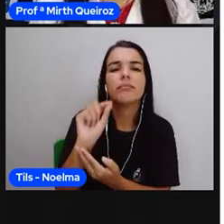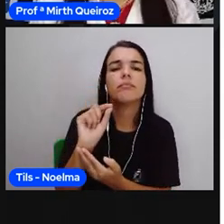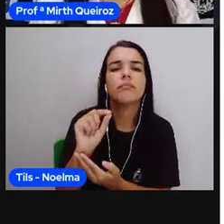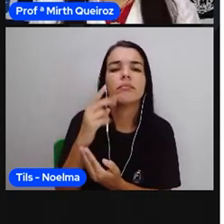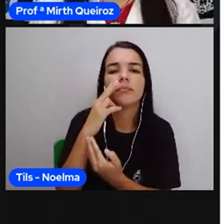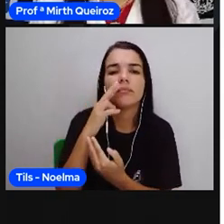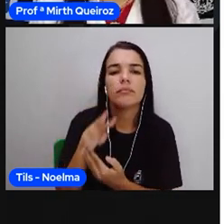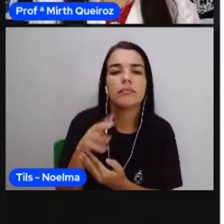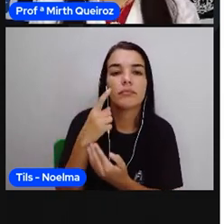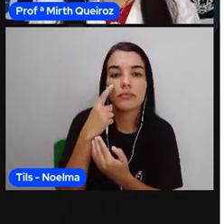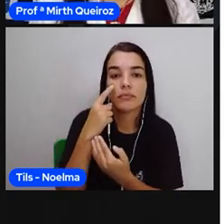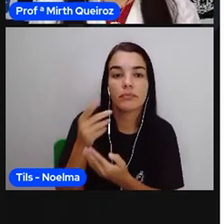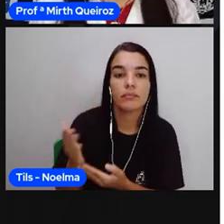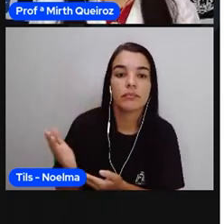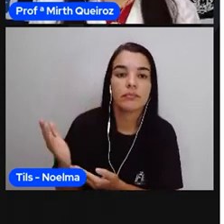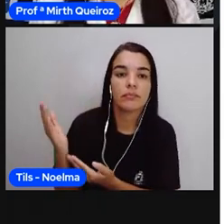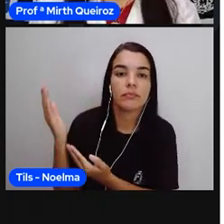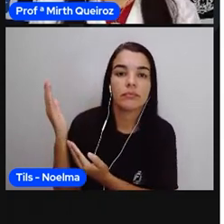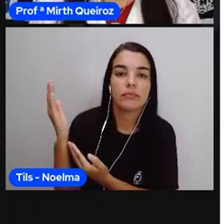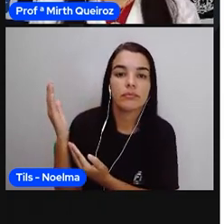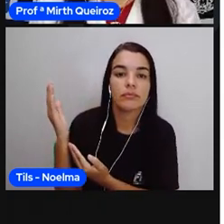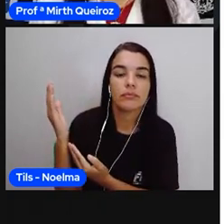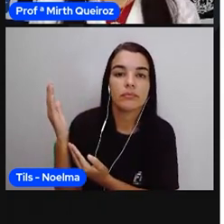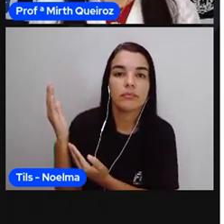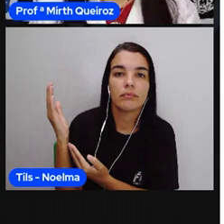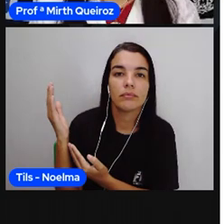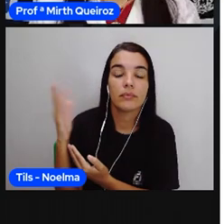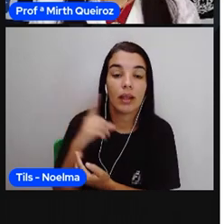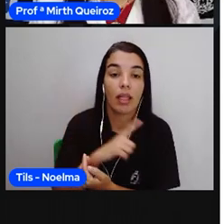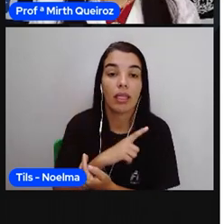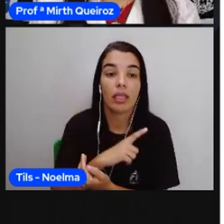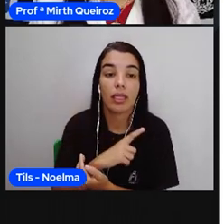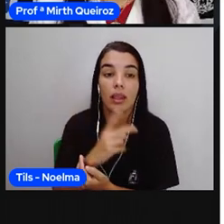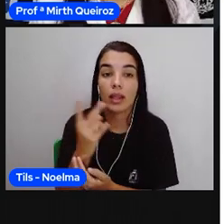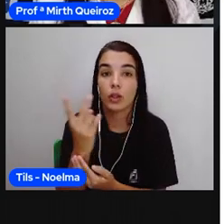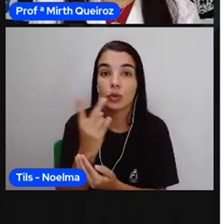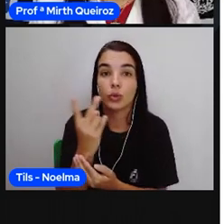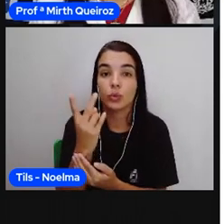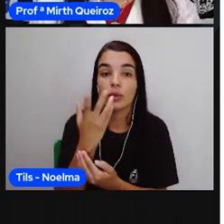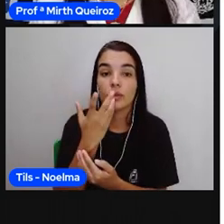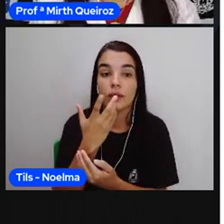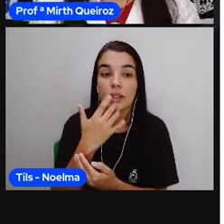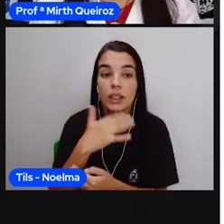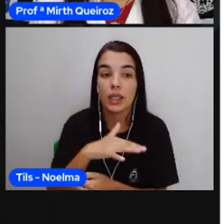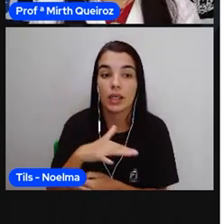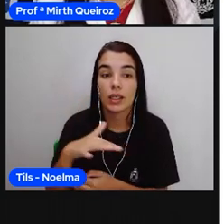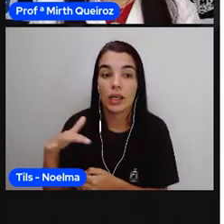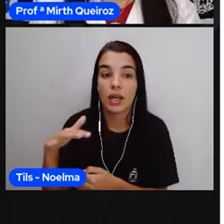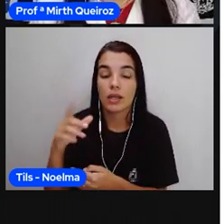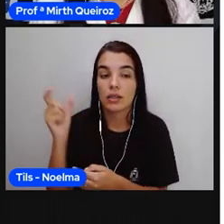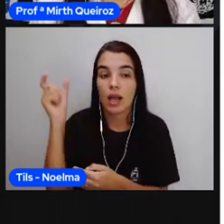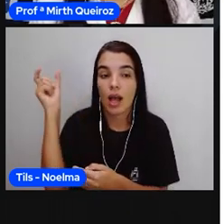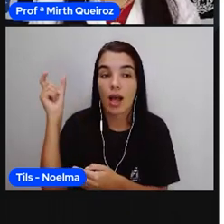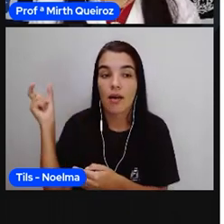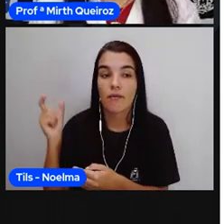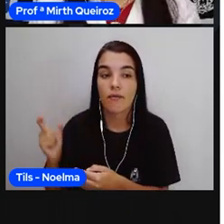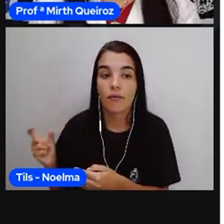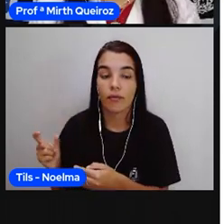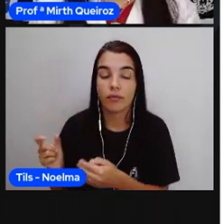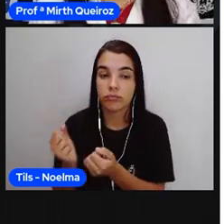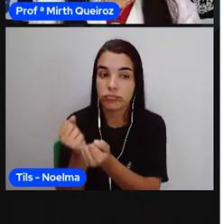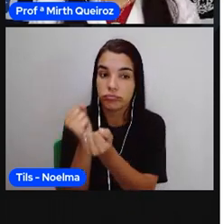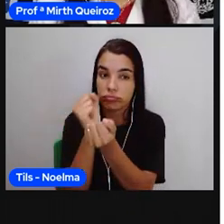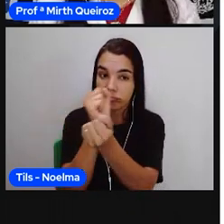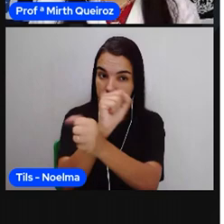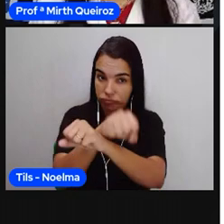Né? O que vocês veem? Nós temos aí duas crianças no chão, um casal